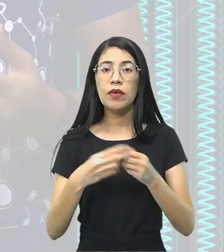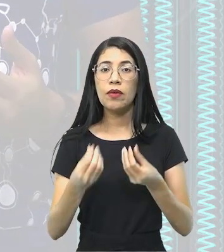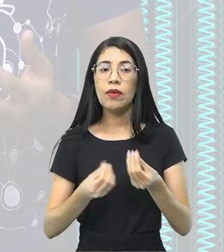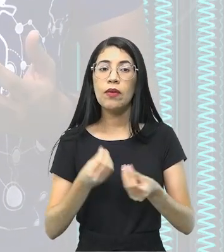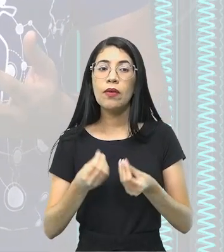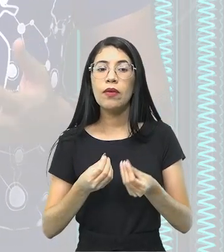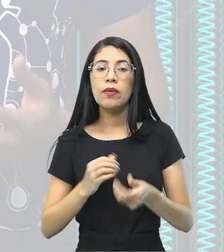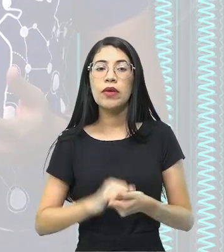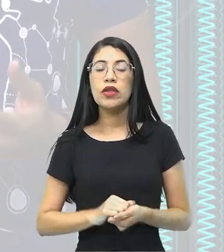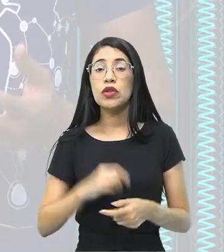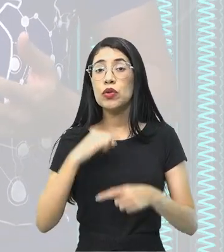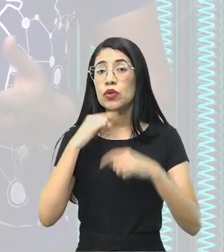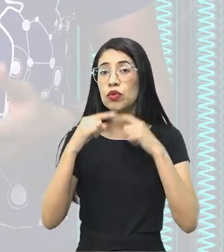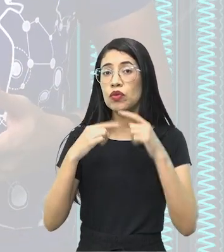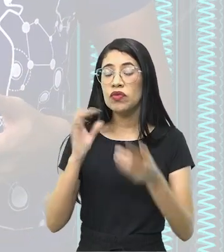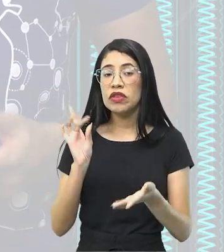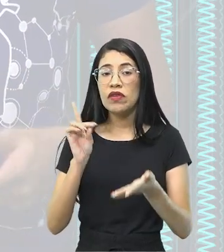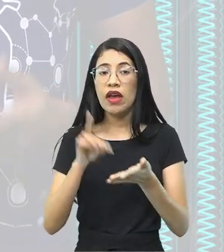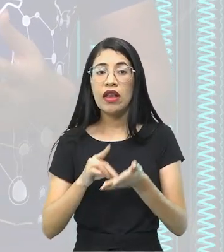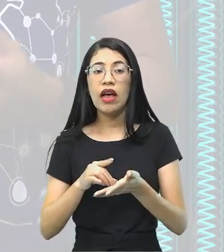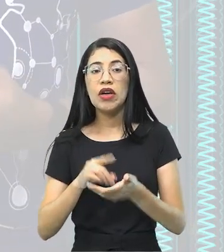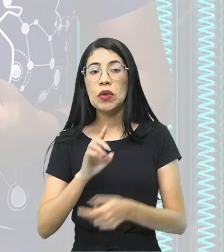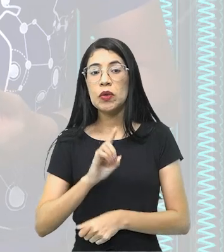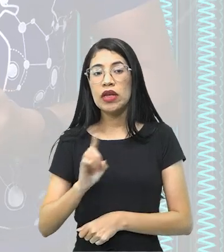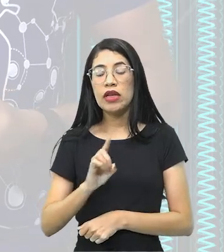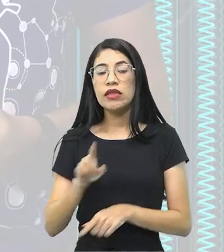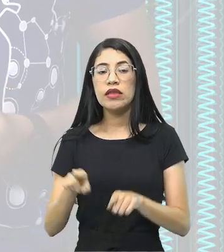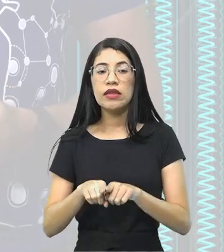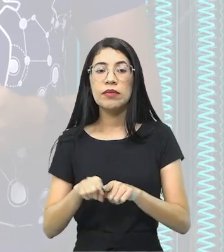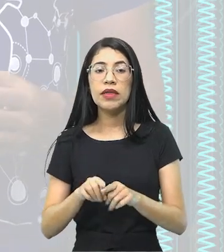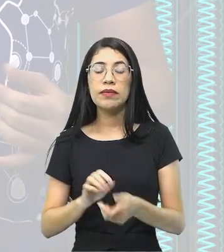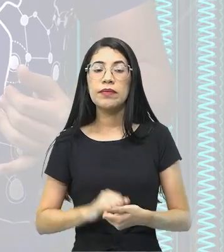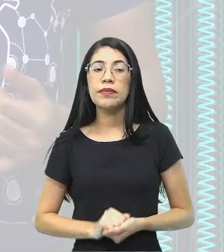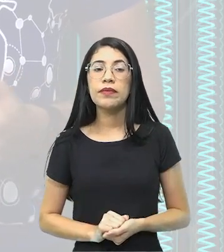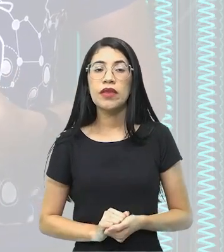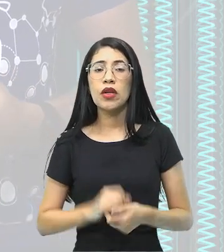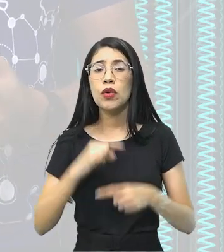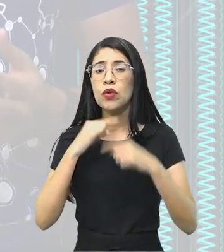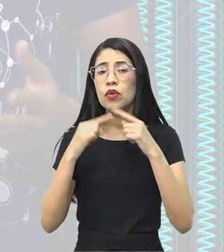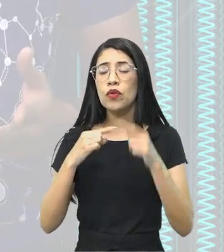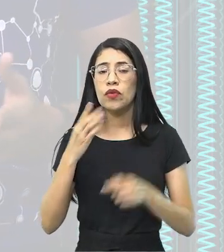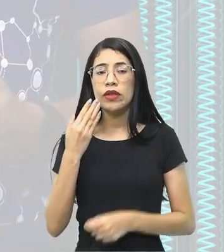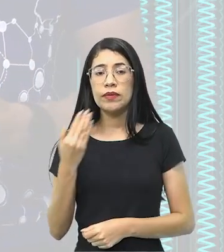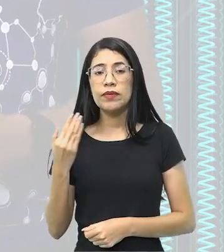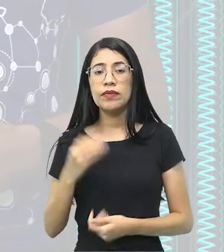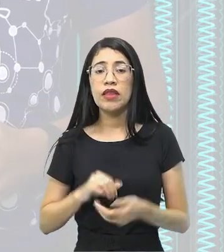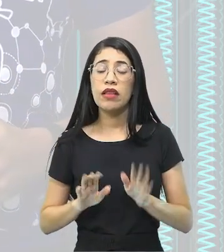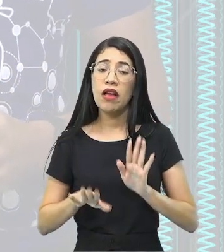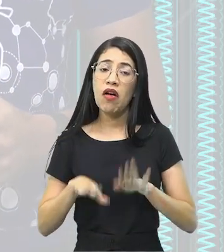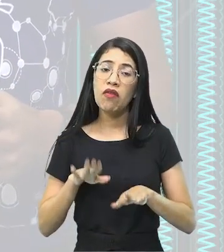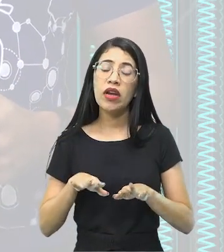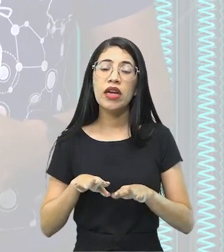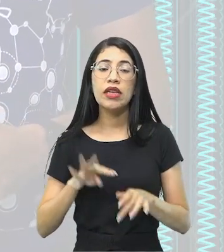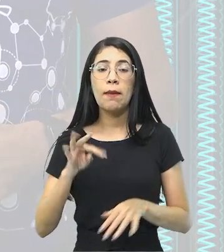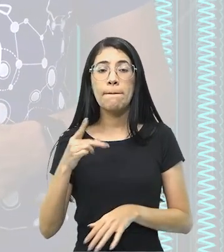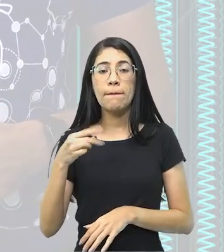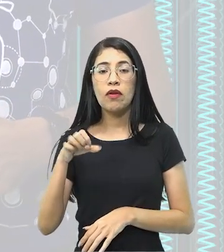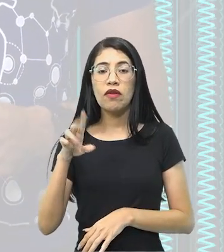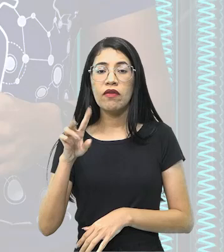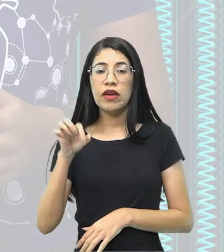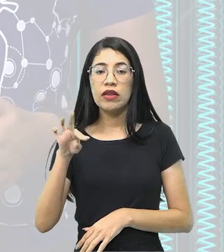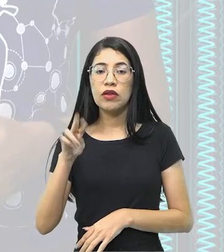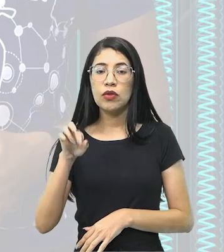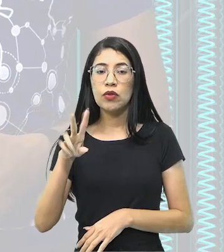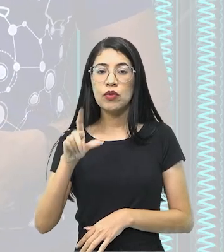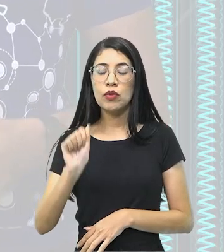circunstâncias, né? Dúvida, afirmação e negação. Os advérbios de dúvida, talvez, porventura,